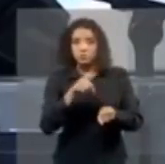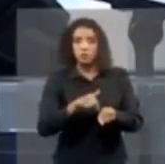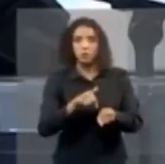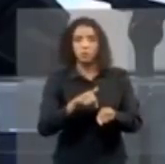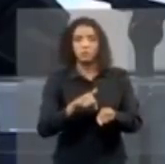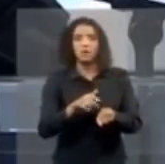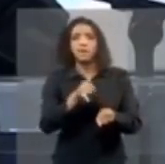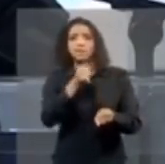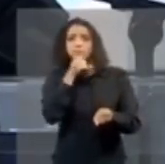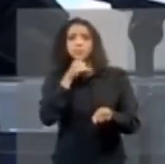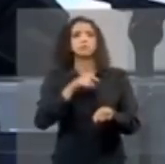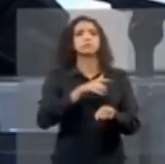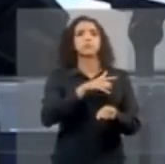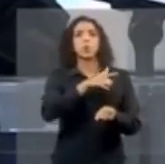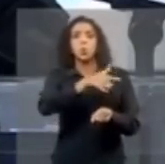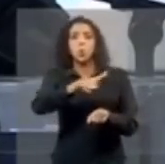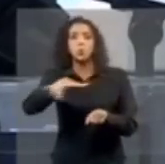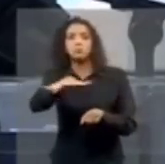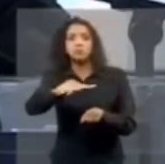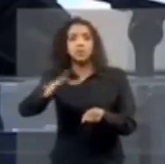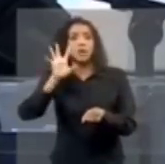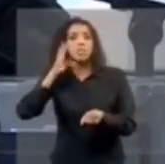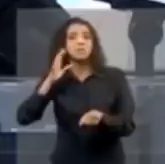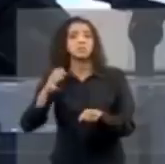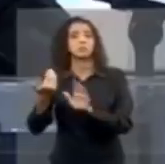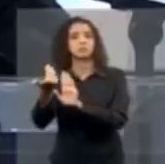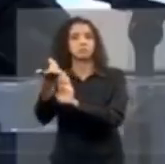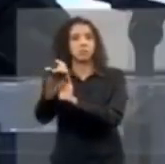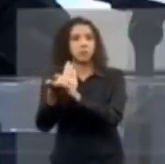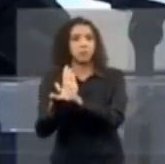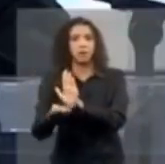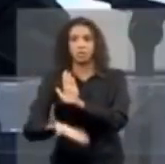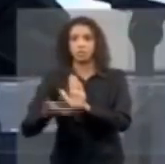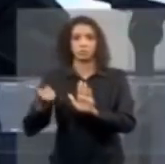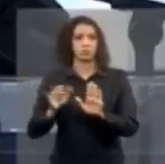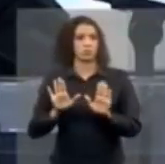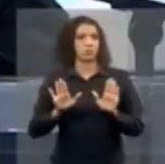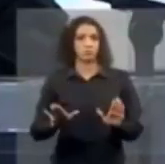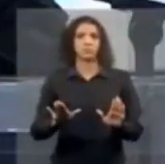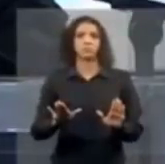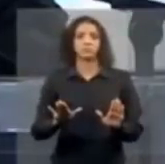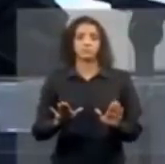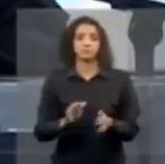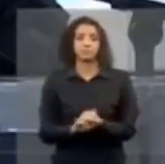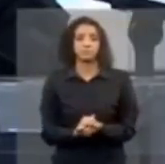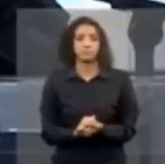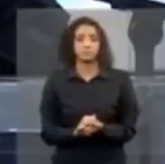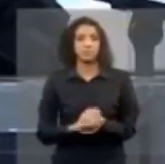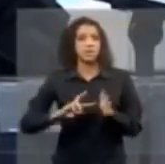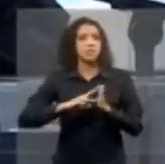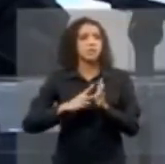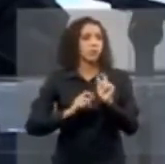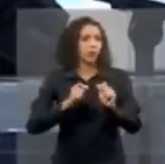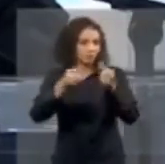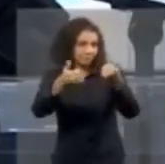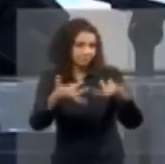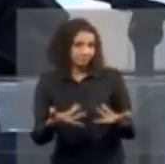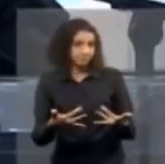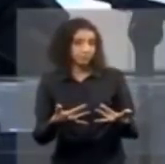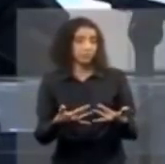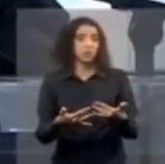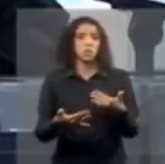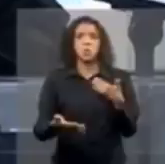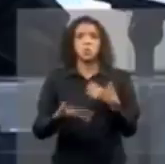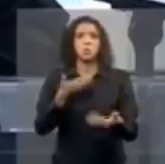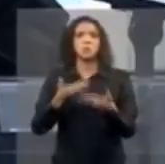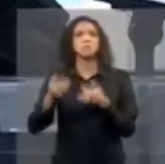não excluem outros decorrentes do regime e dos princípios por ela adotados. Ou seja, proíbe